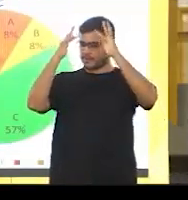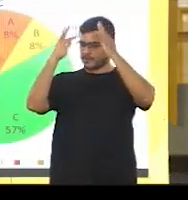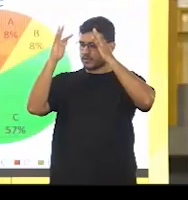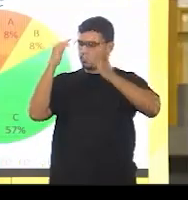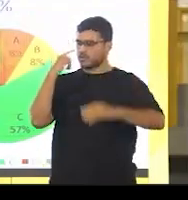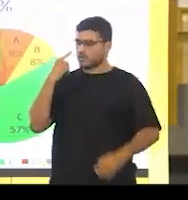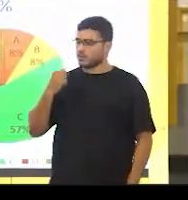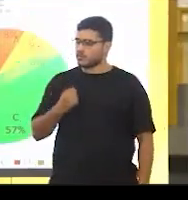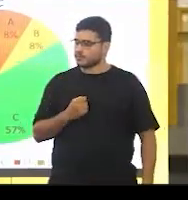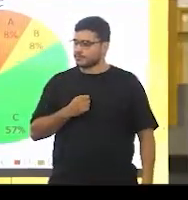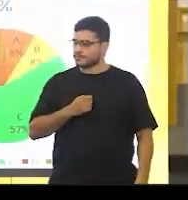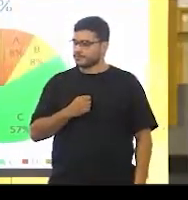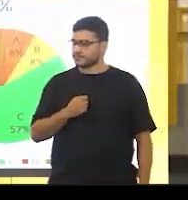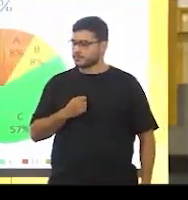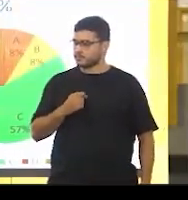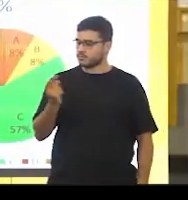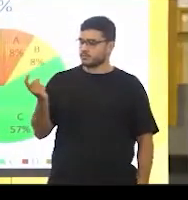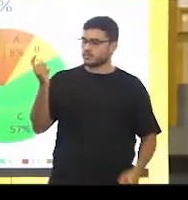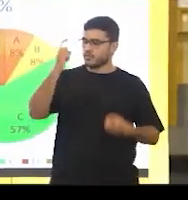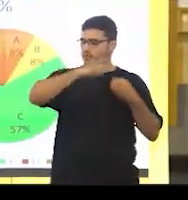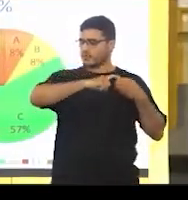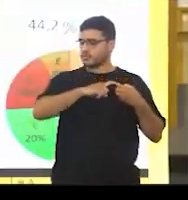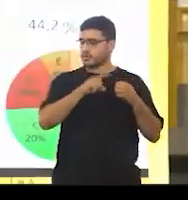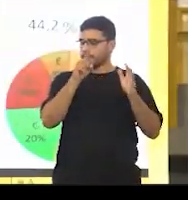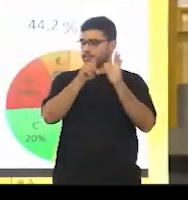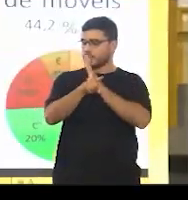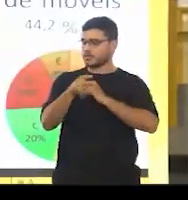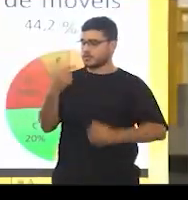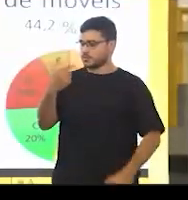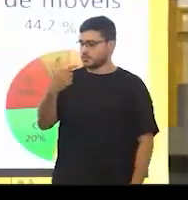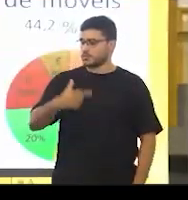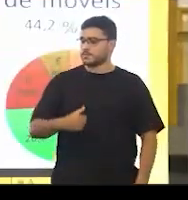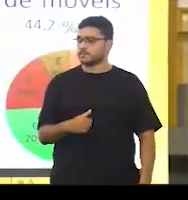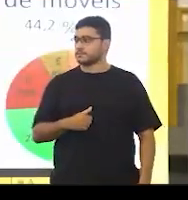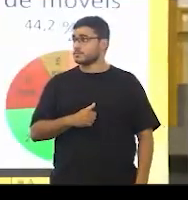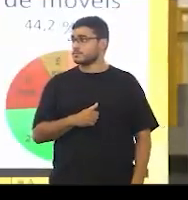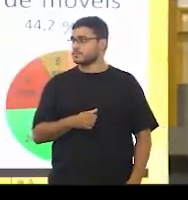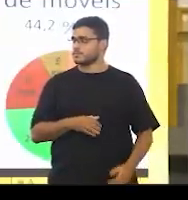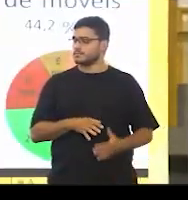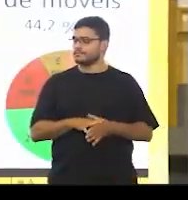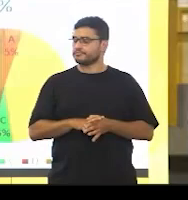vou repetir, tá? A gente vai voltar lá para a questão 2, olha só.